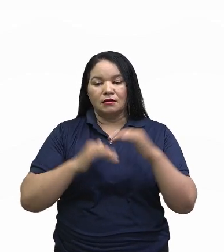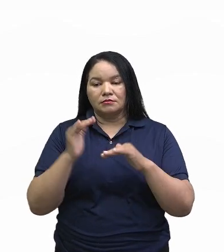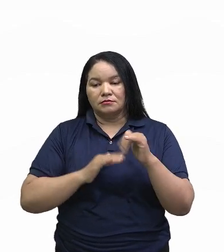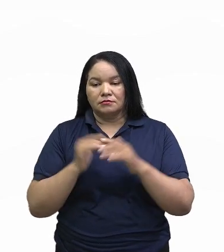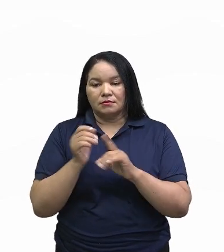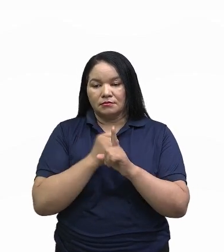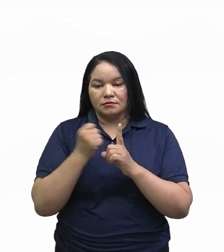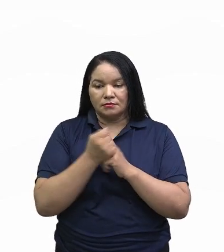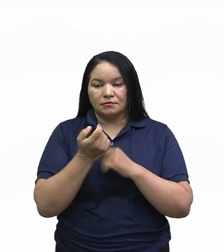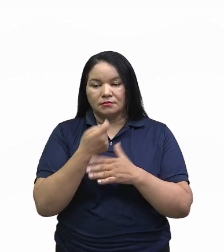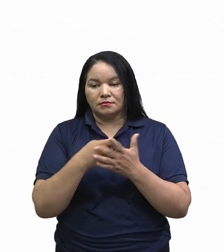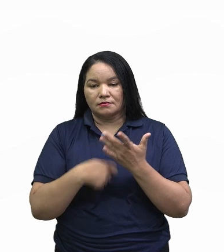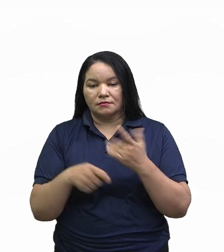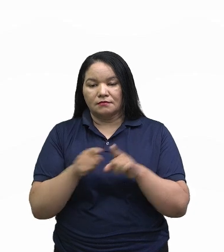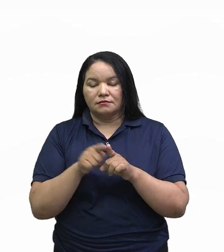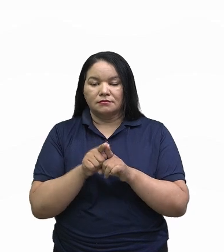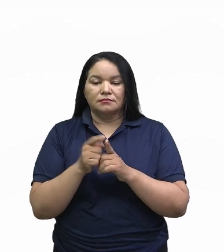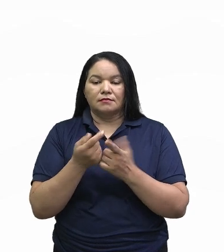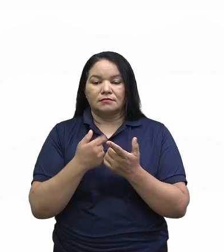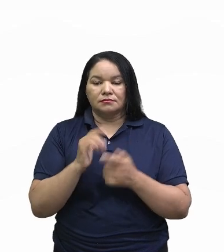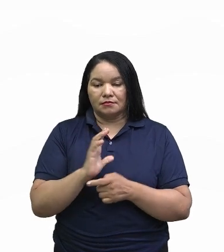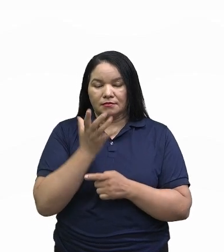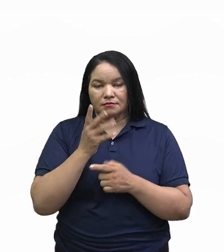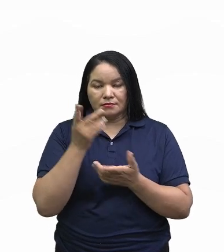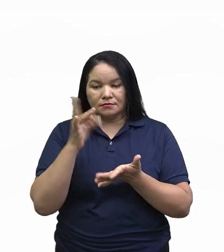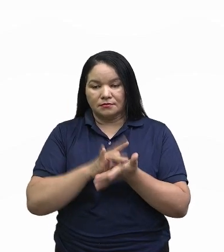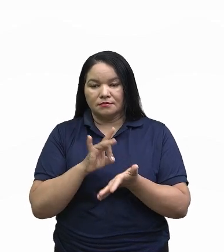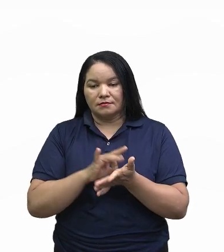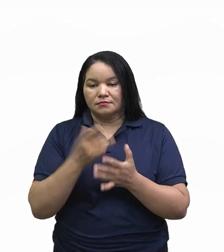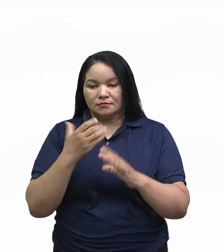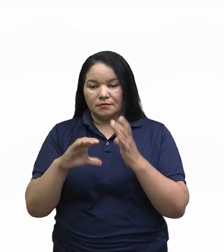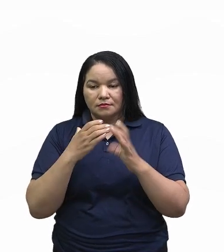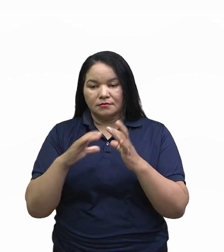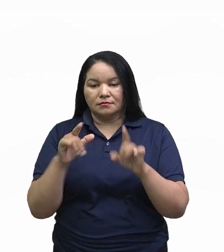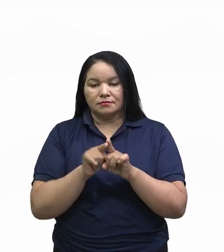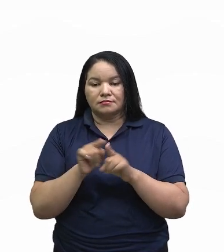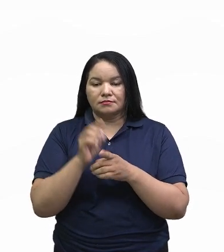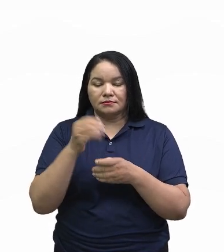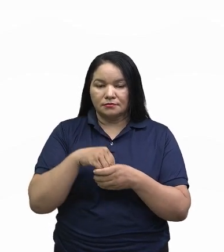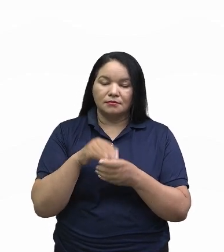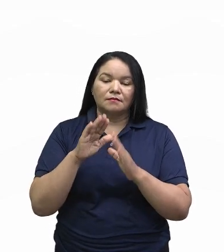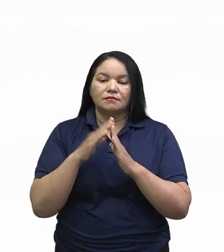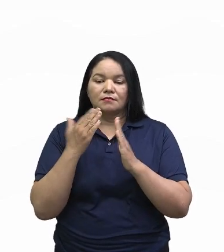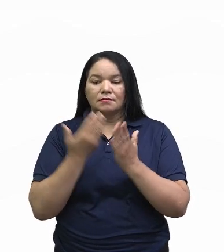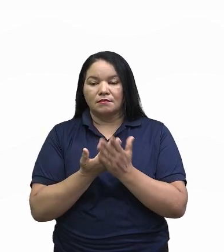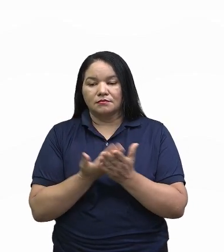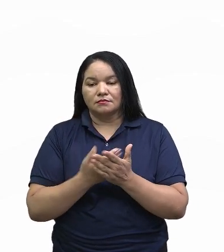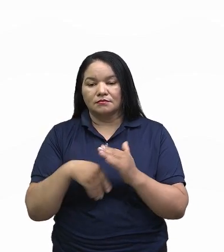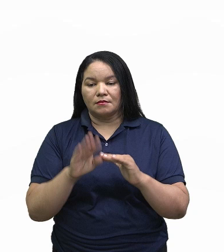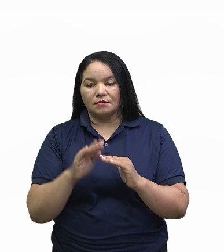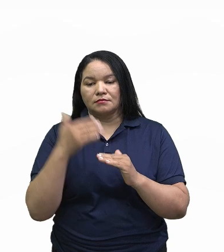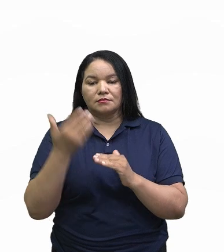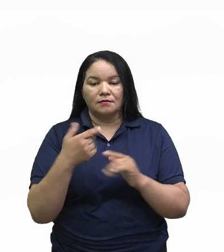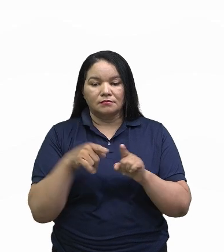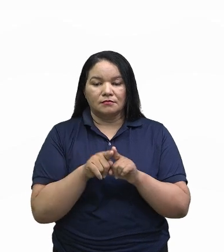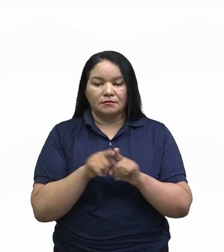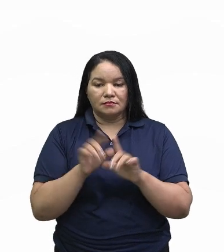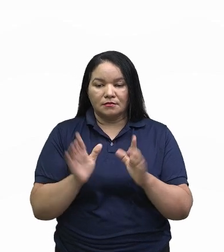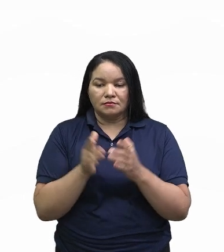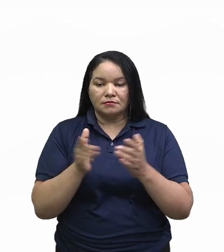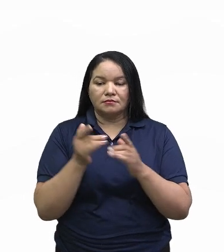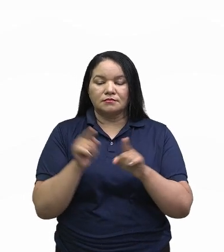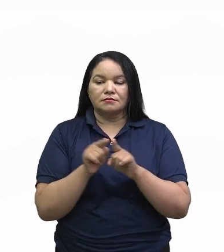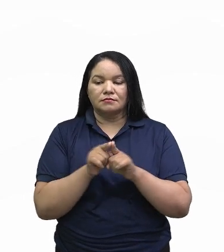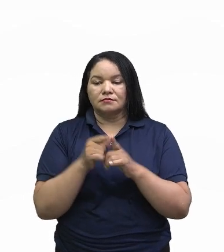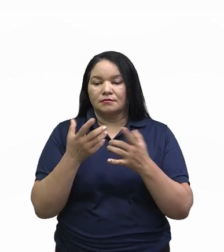da escrita a partir de situações reais de comunicação dentro e fora da escola, promovendo e